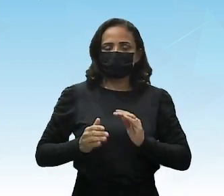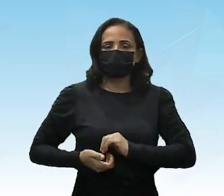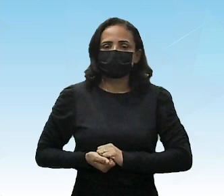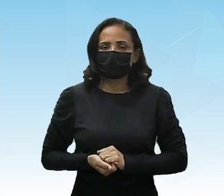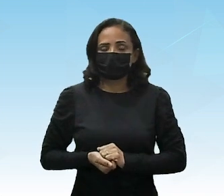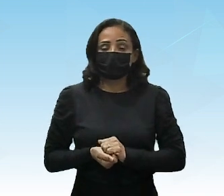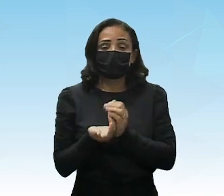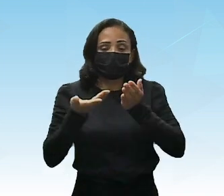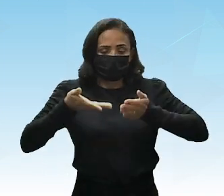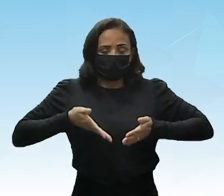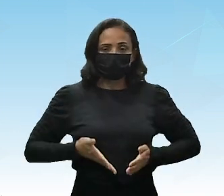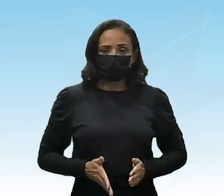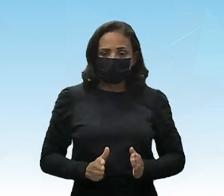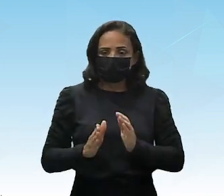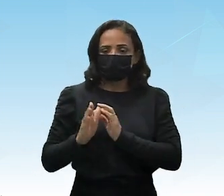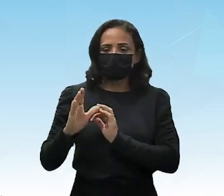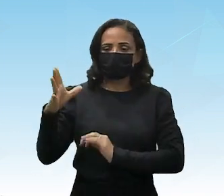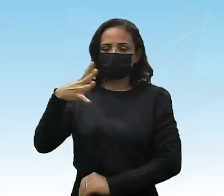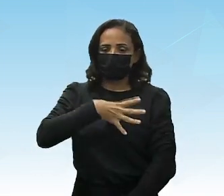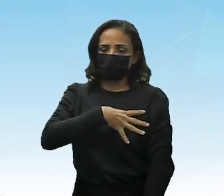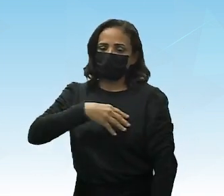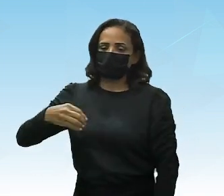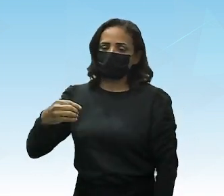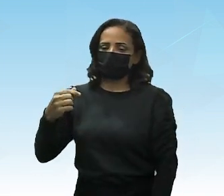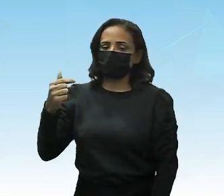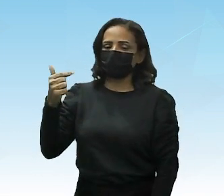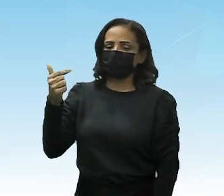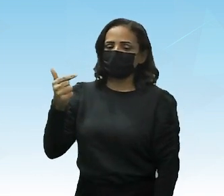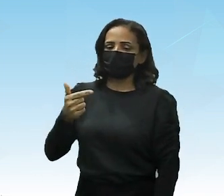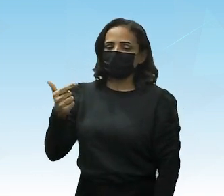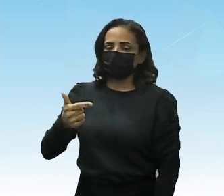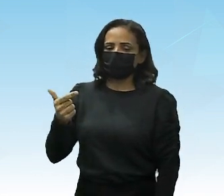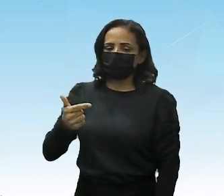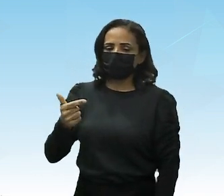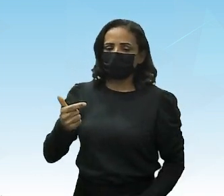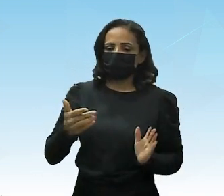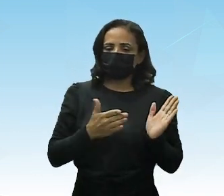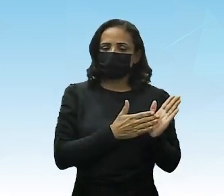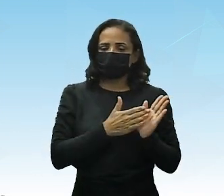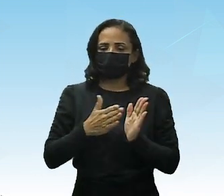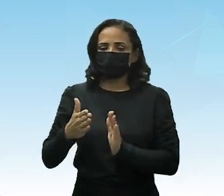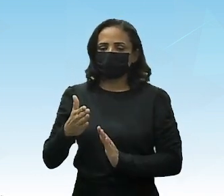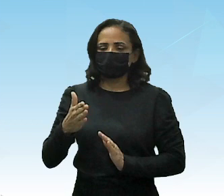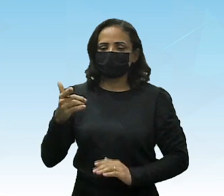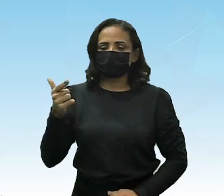No parto do F2, veja, no parto do F2,